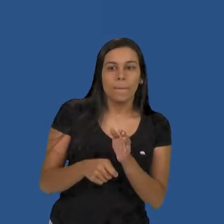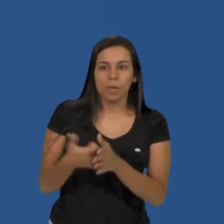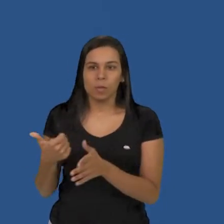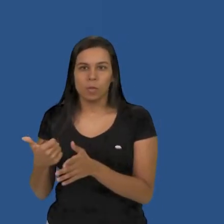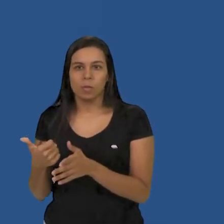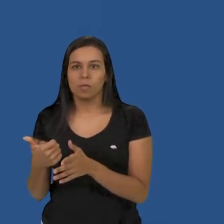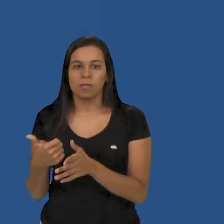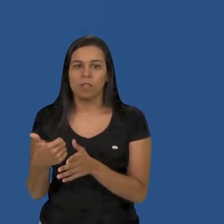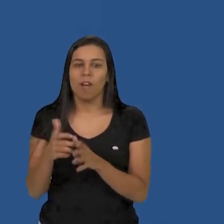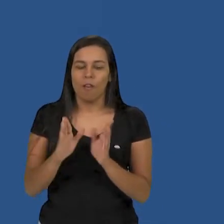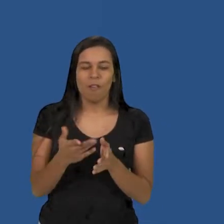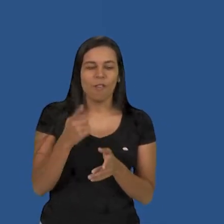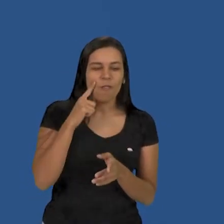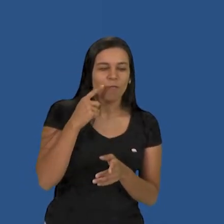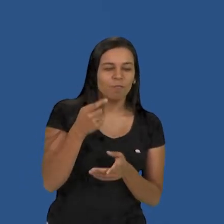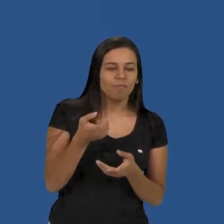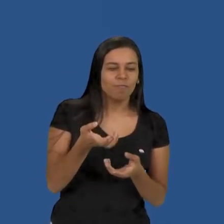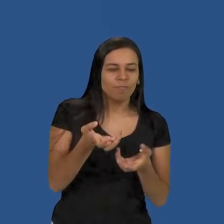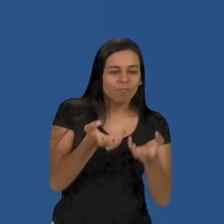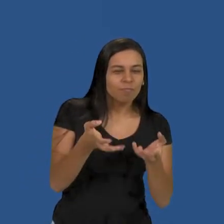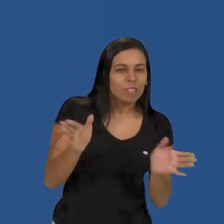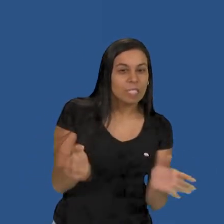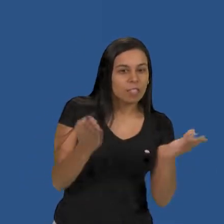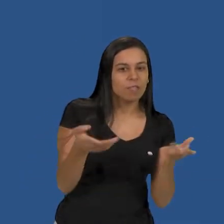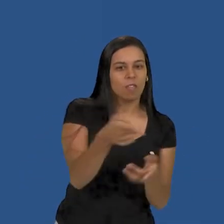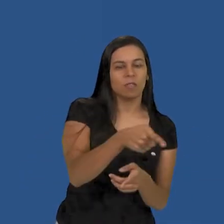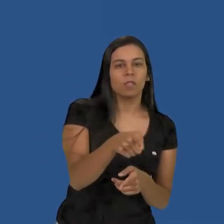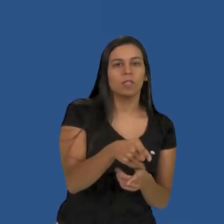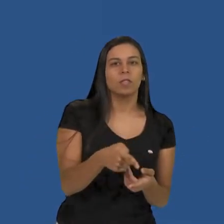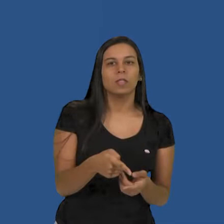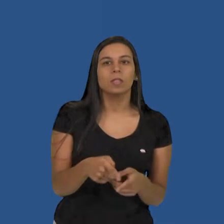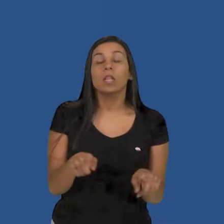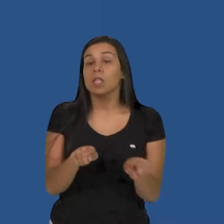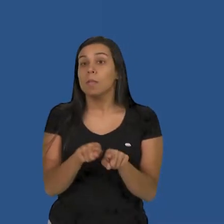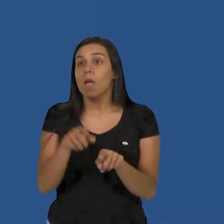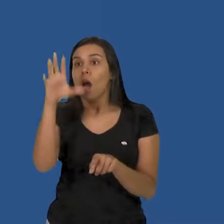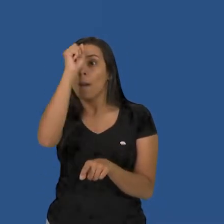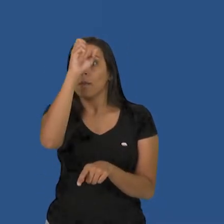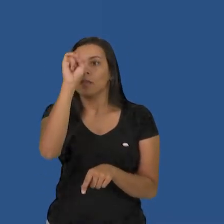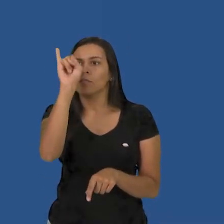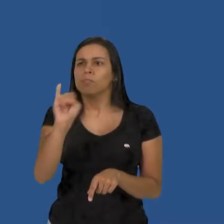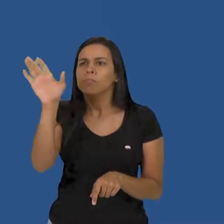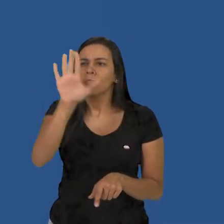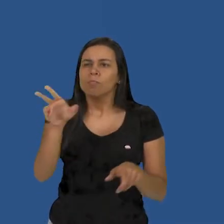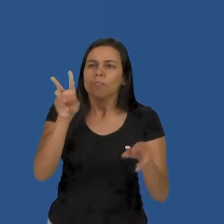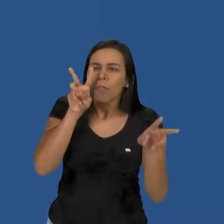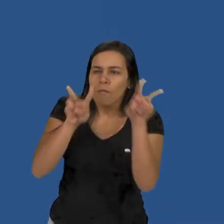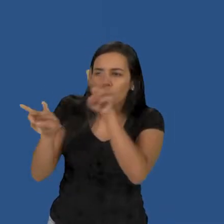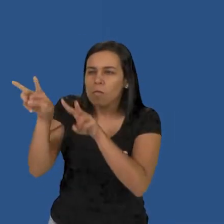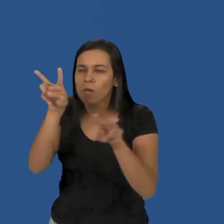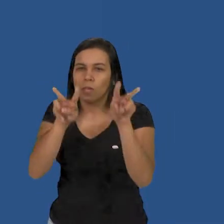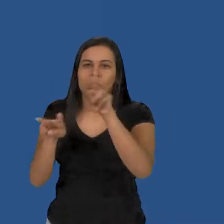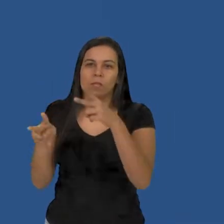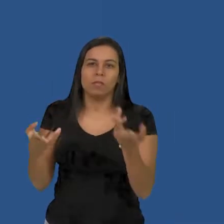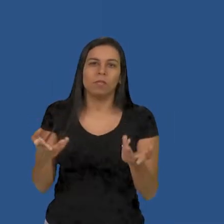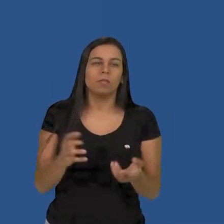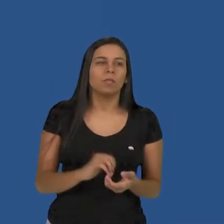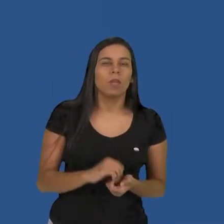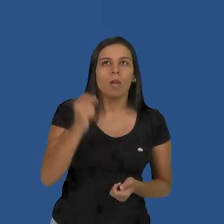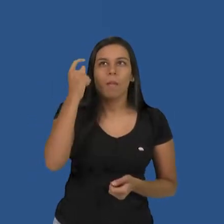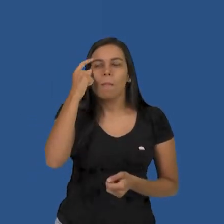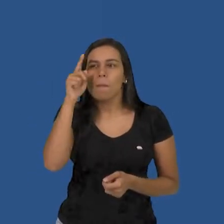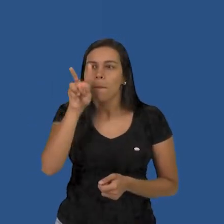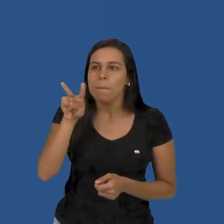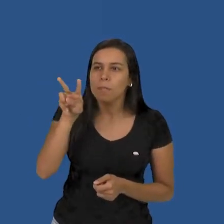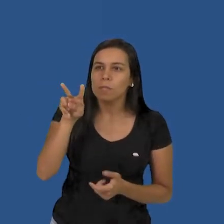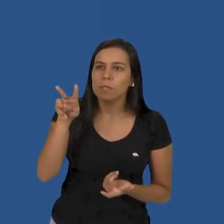de vocês aí para retomar o vocabulário de inglês e aprender a ler imagem, né? Ou reaprender a ler uma imagem. Vê só. Vamos imaginar que essa imagem tivesse